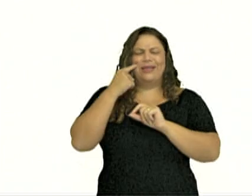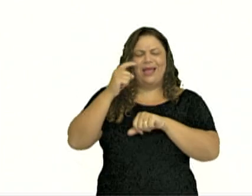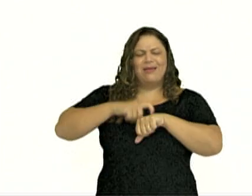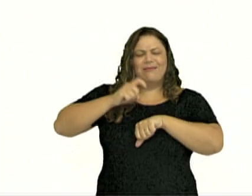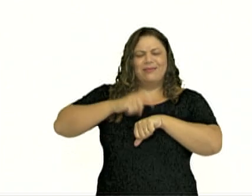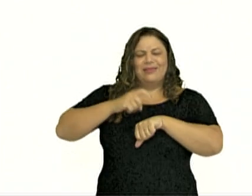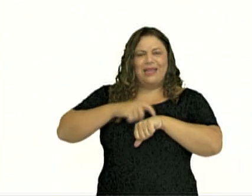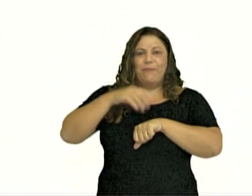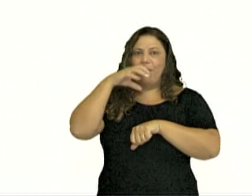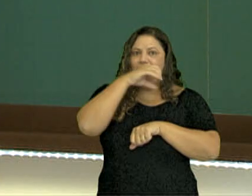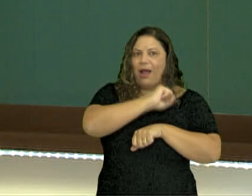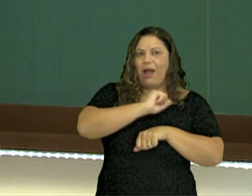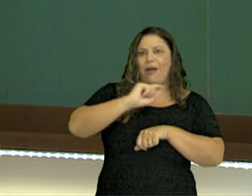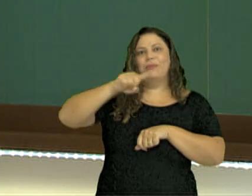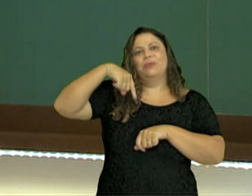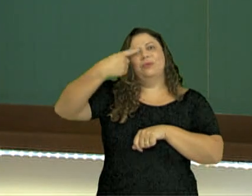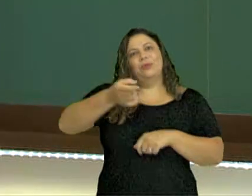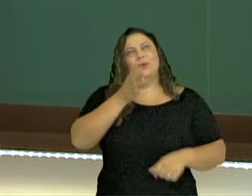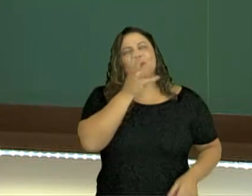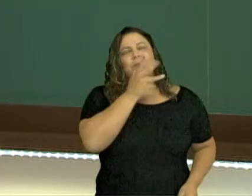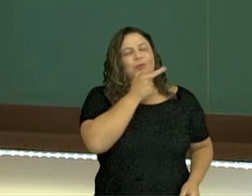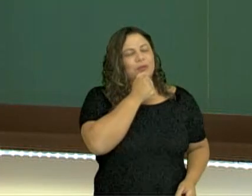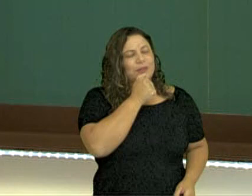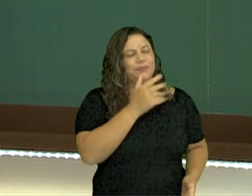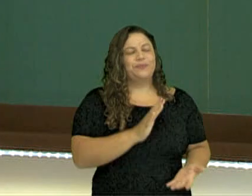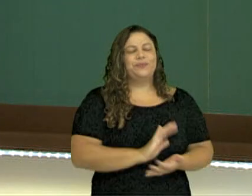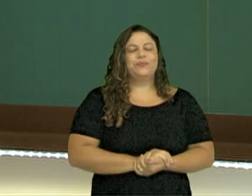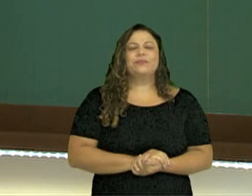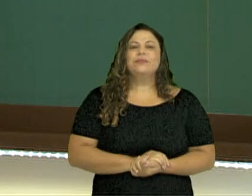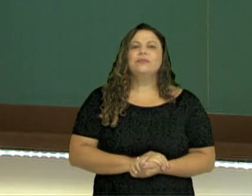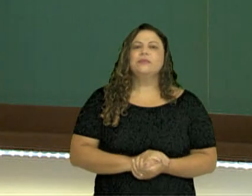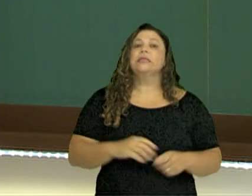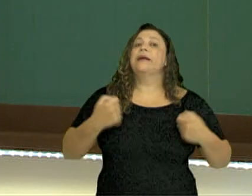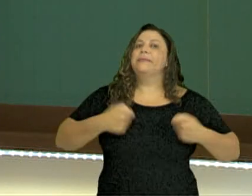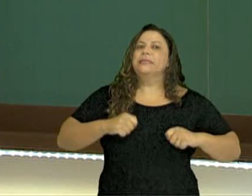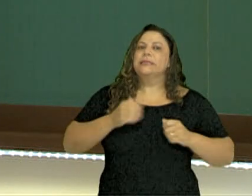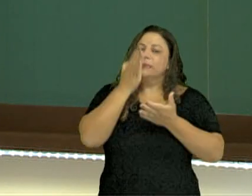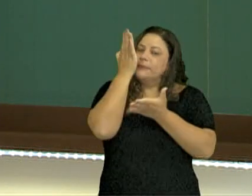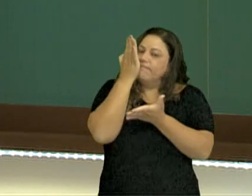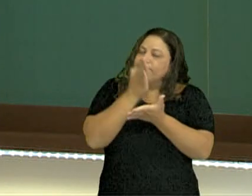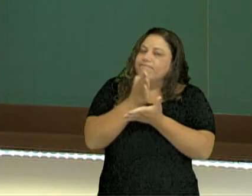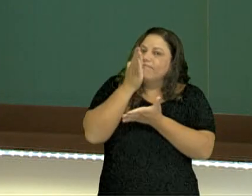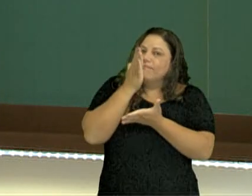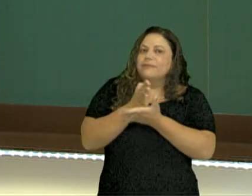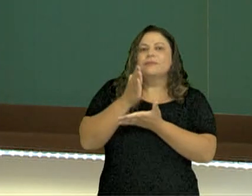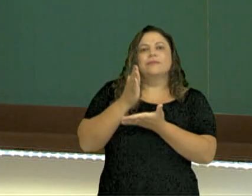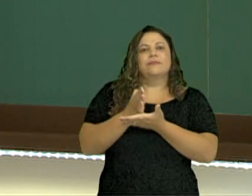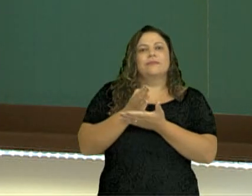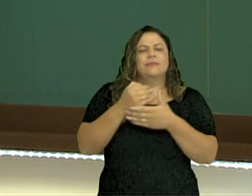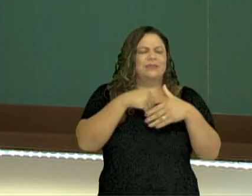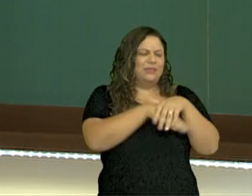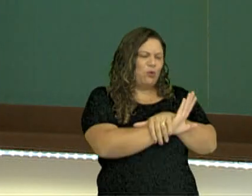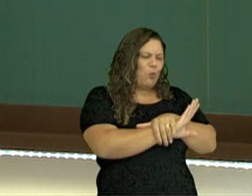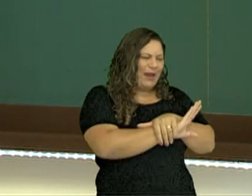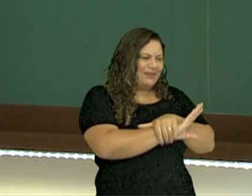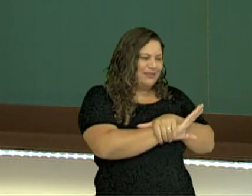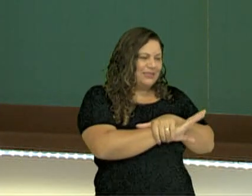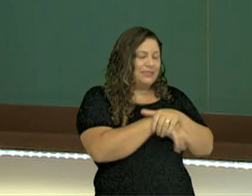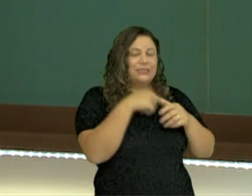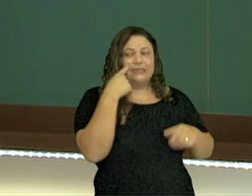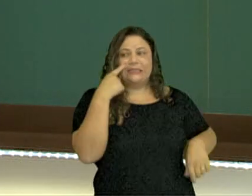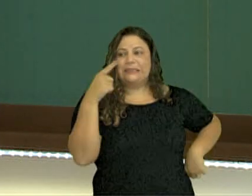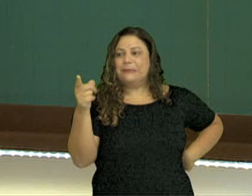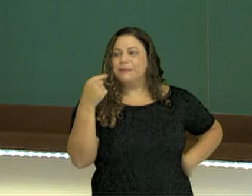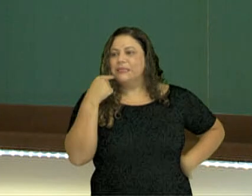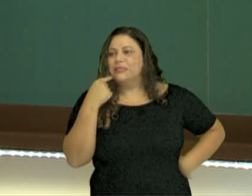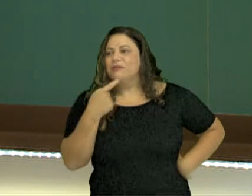talvez seja a coisa mais difícil, ter disciplina. Porque não adianta você guardar o dinheiro, depois logo você quer alguma coisa ali,